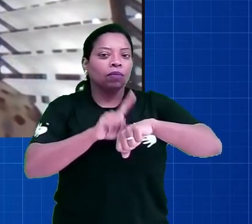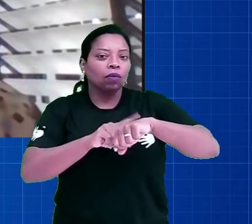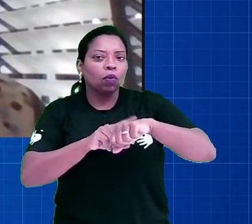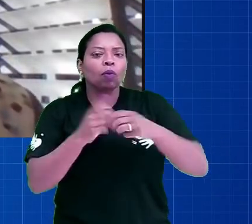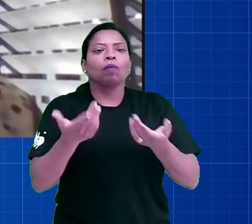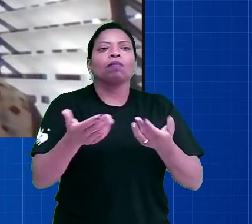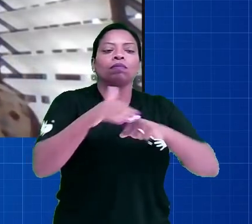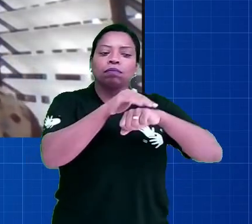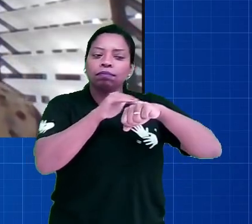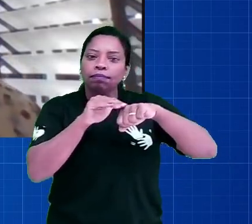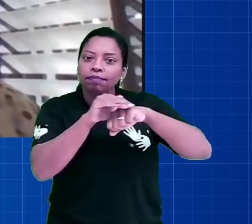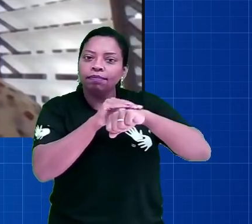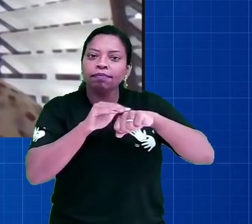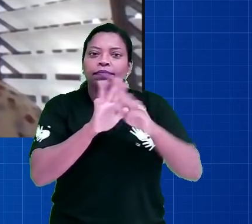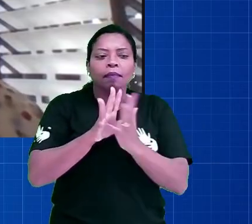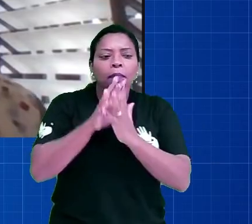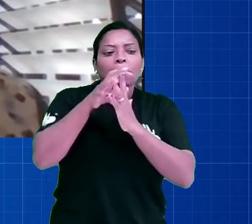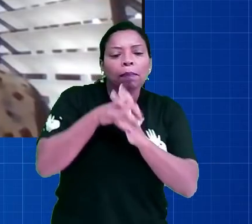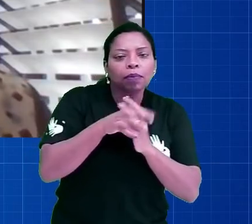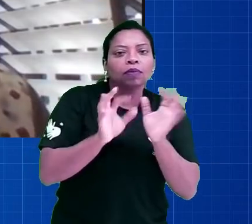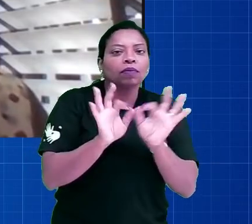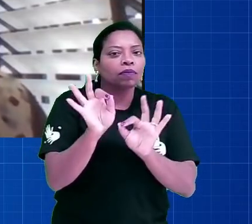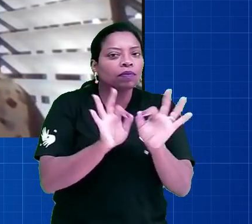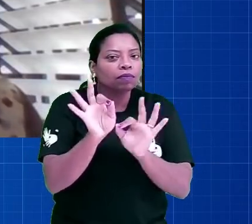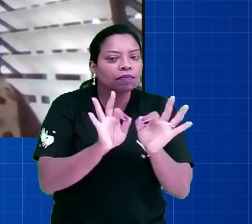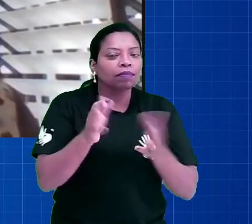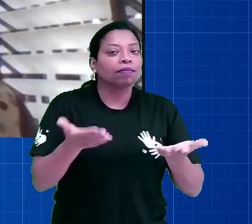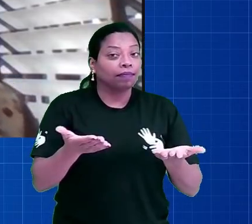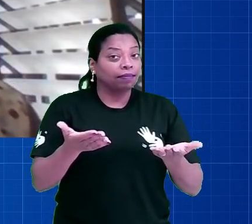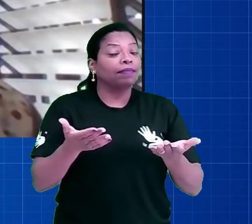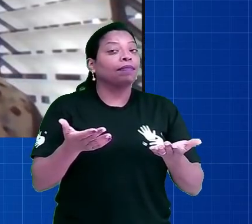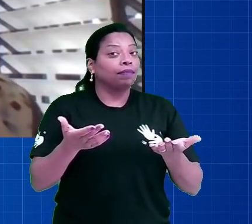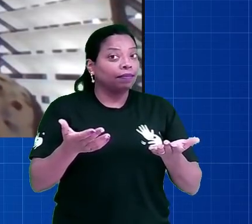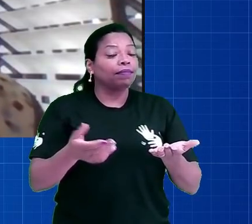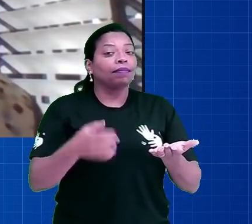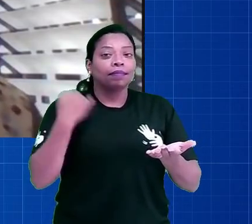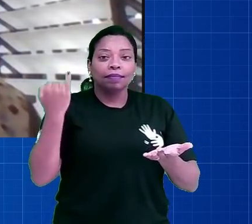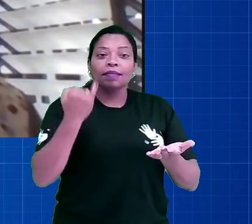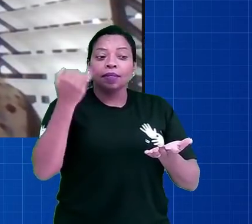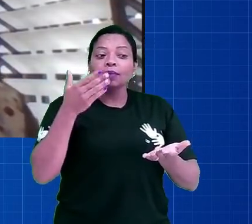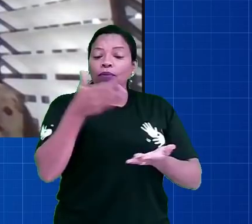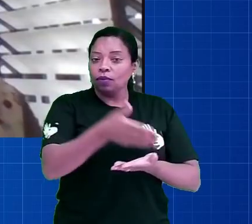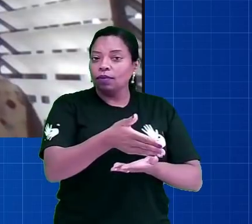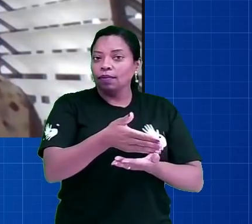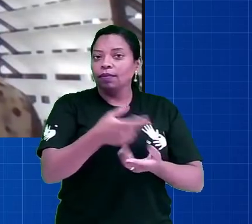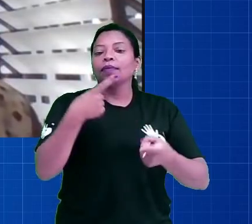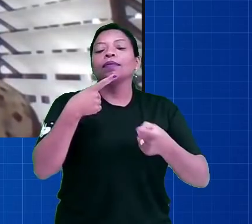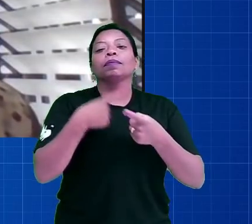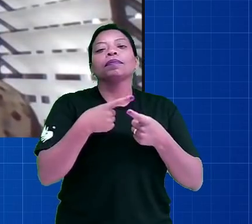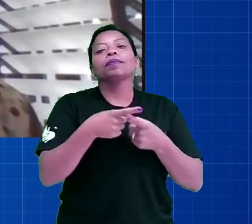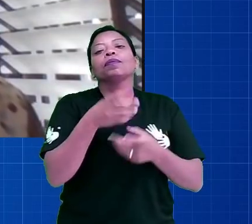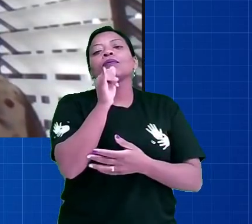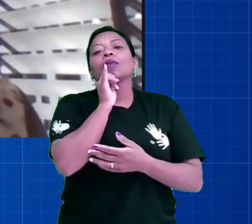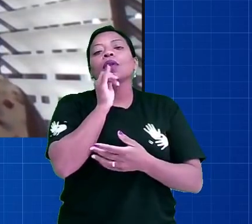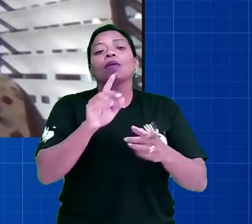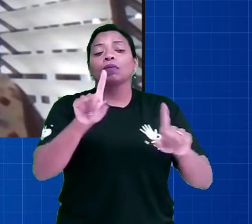muito importante, que esse é um aspecto bastante enunciado, bastante tratado como um